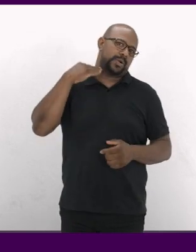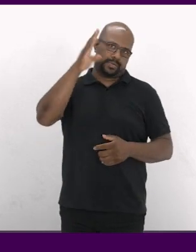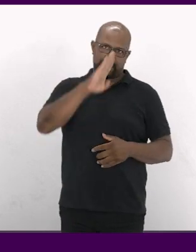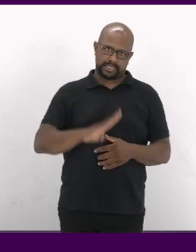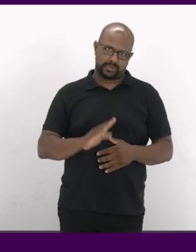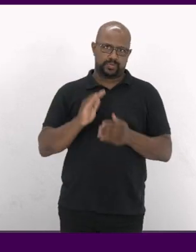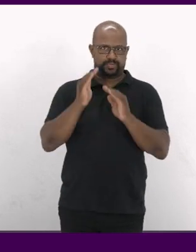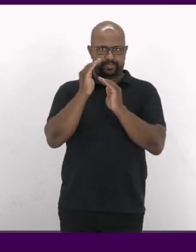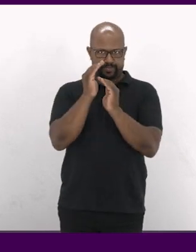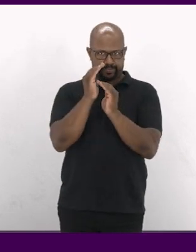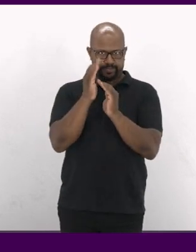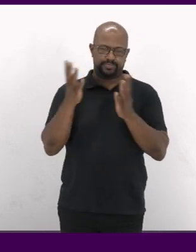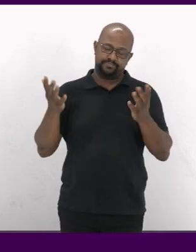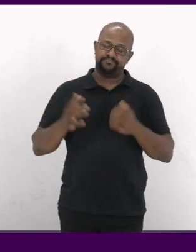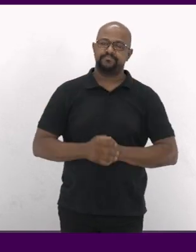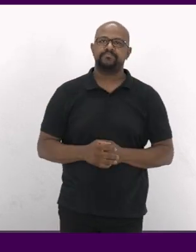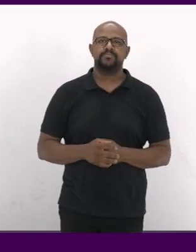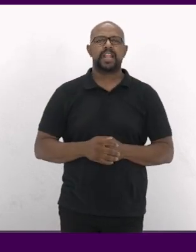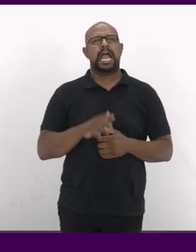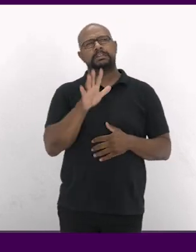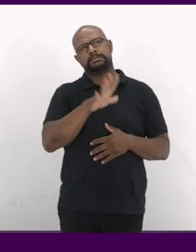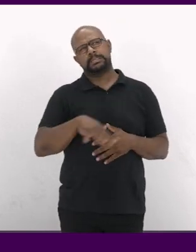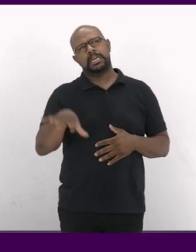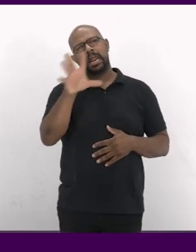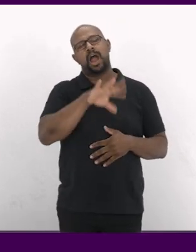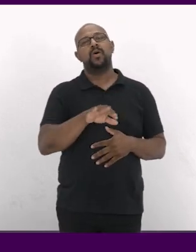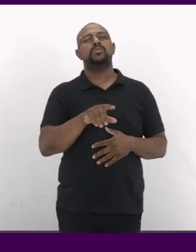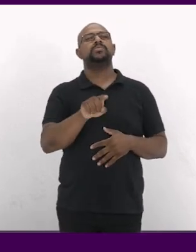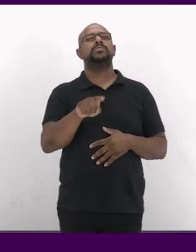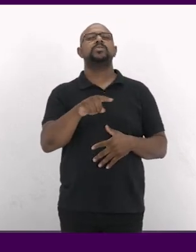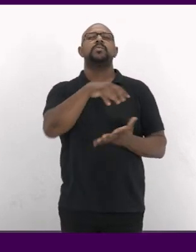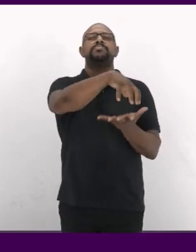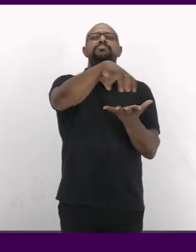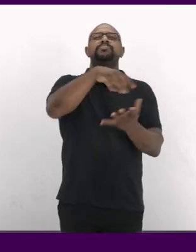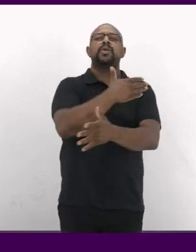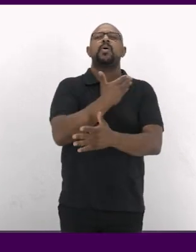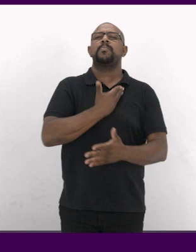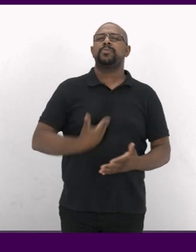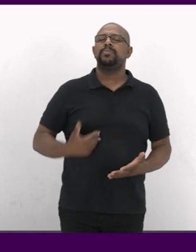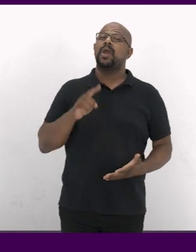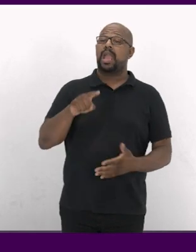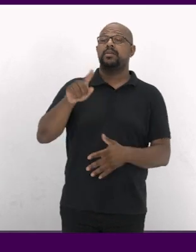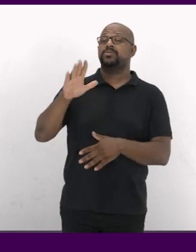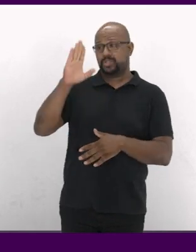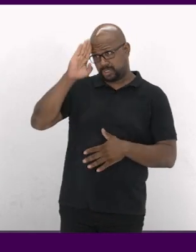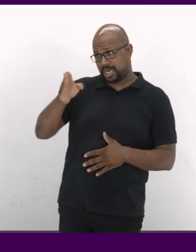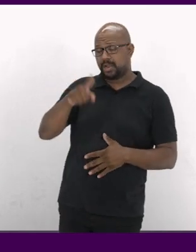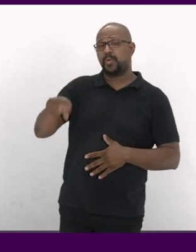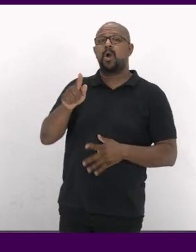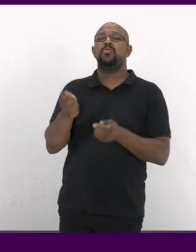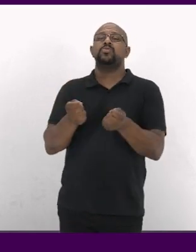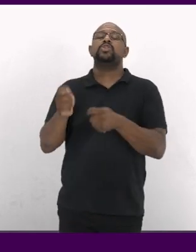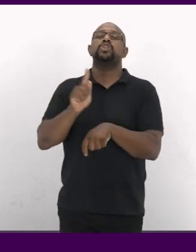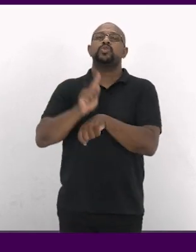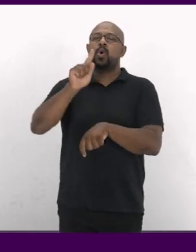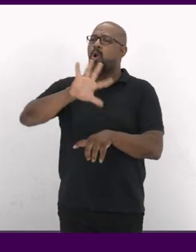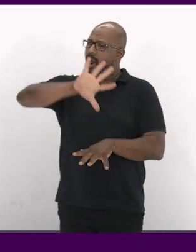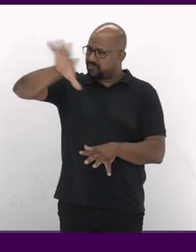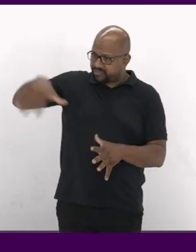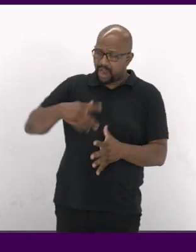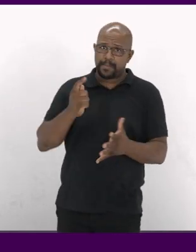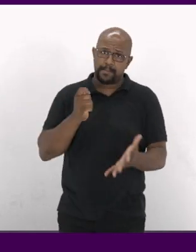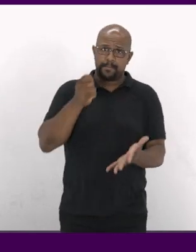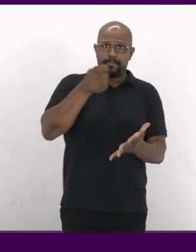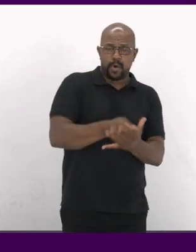exemplo. Em geral, os equipamentos públicos são geridos diretamente pelo órgão gestor, com custeio